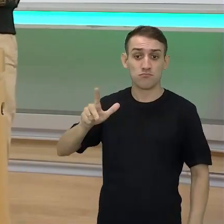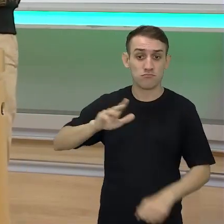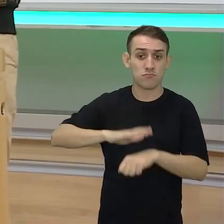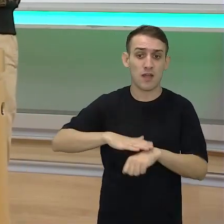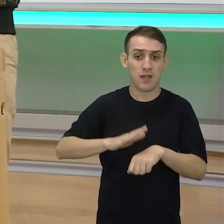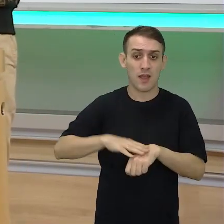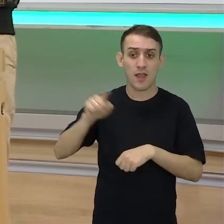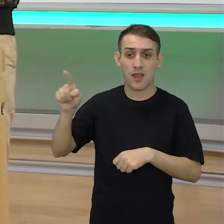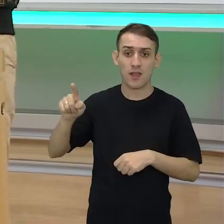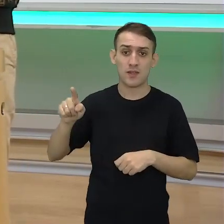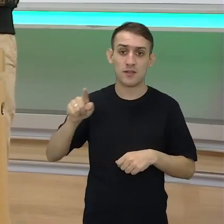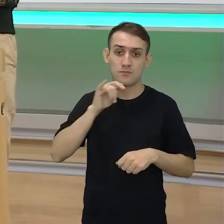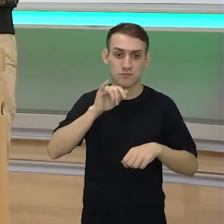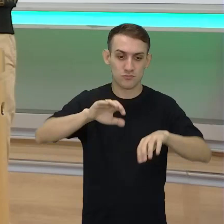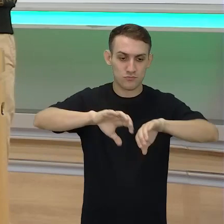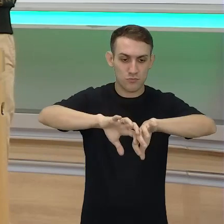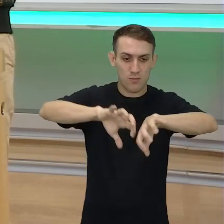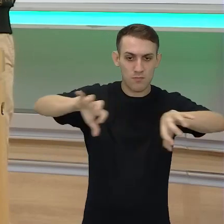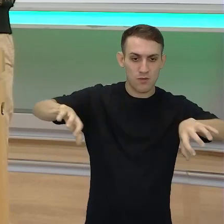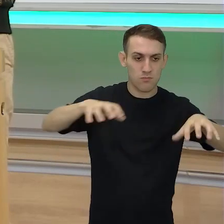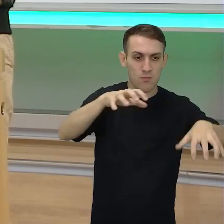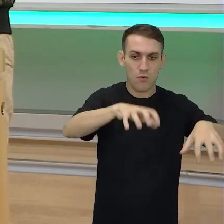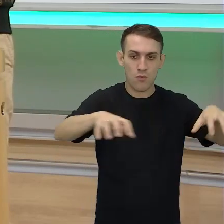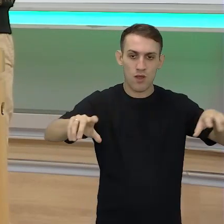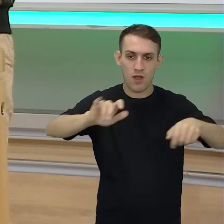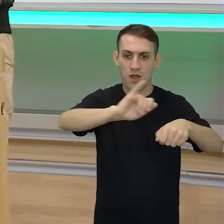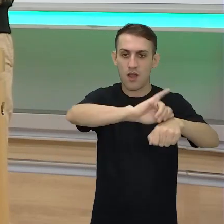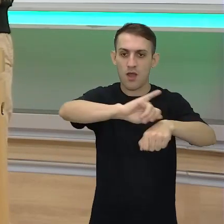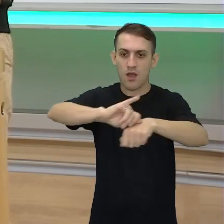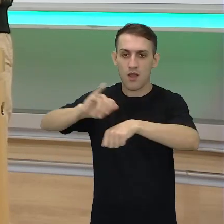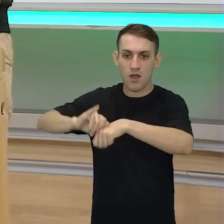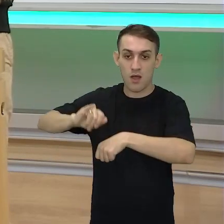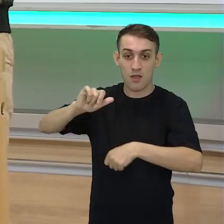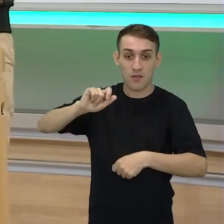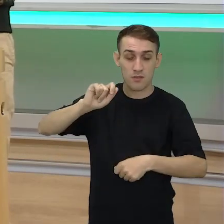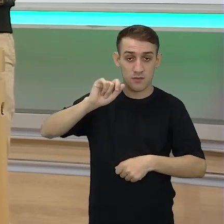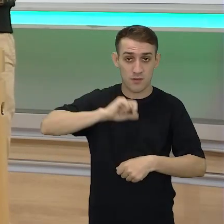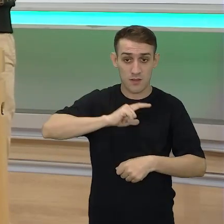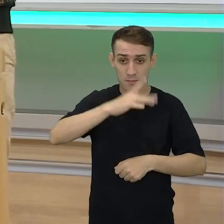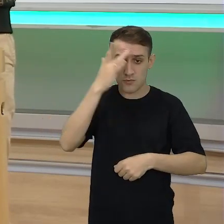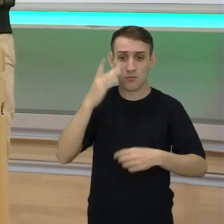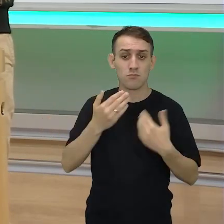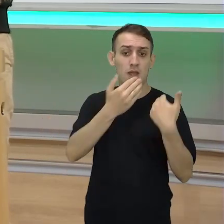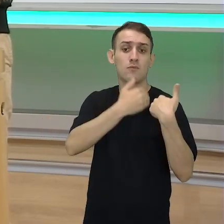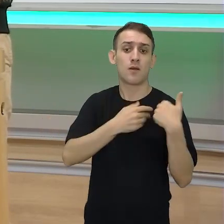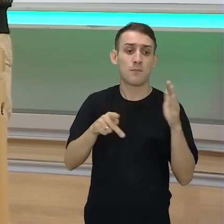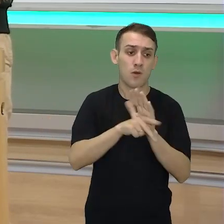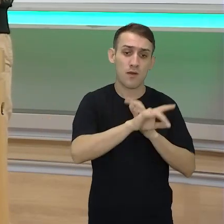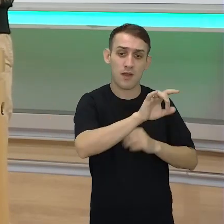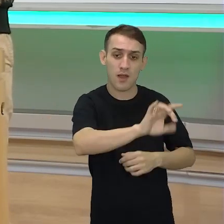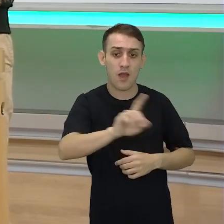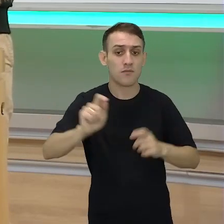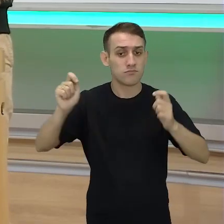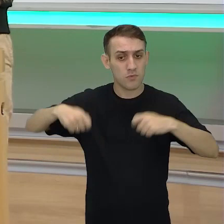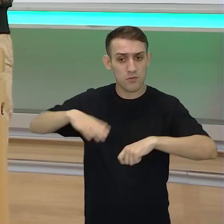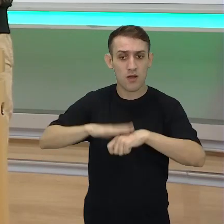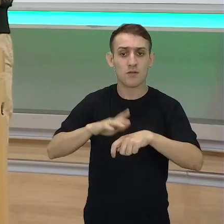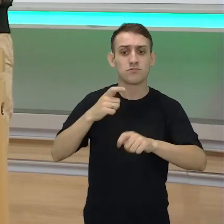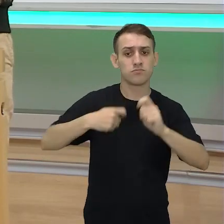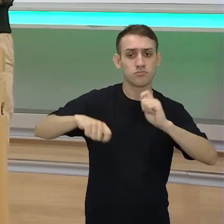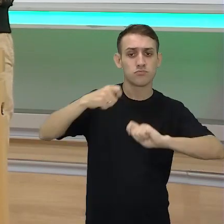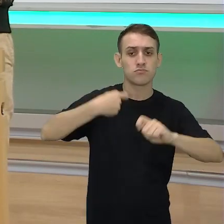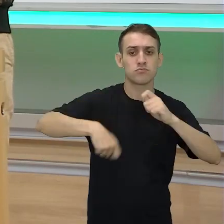Ele dividiu a terra em capitanias, deixando aí pessoas responsáveis por essas capitanias e fez essa administração aí